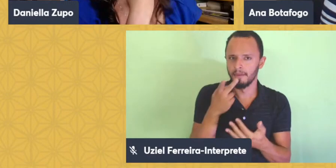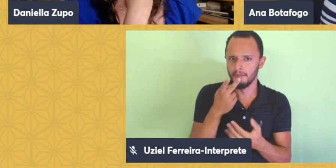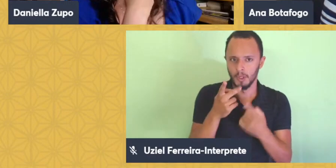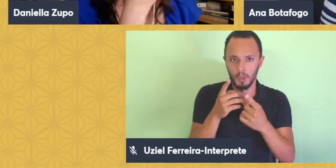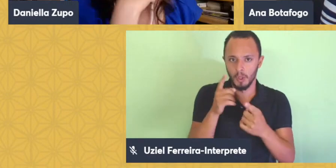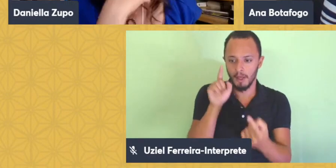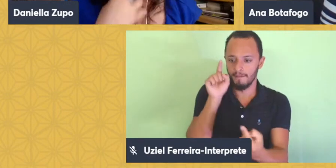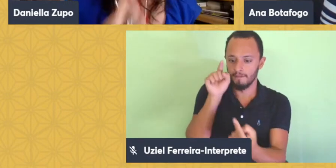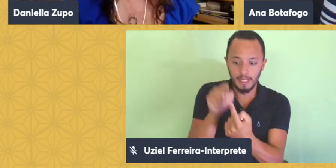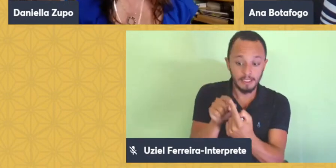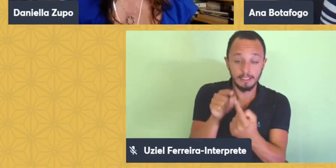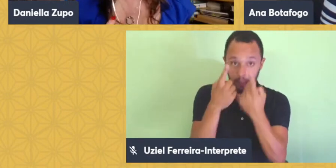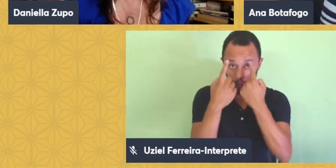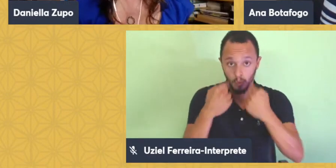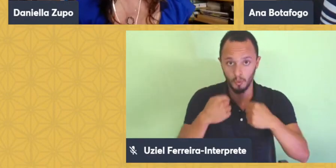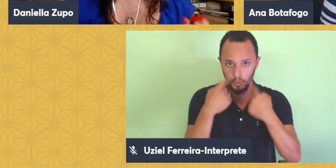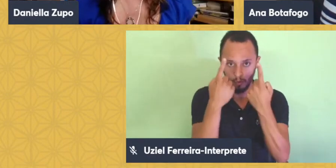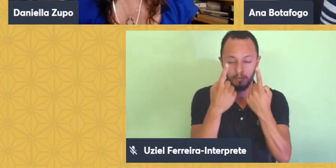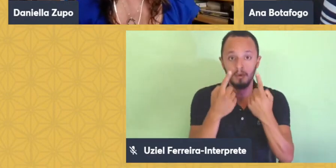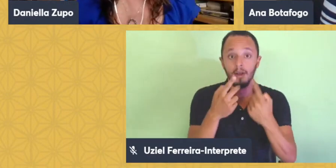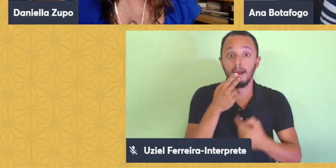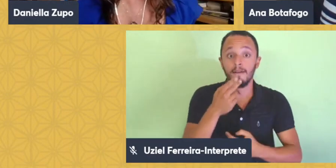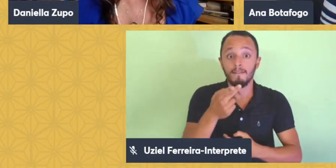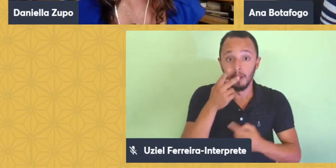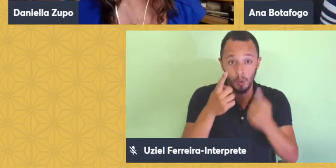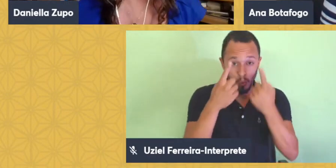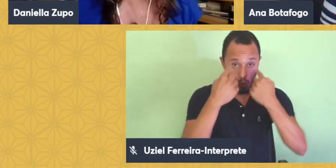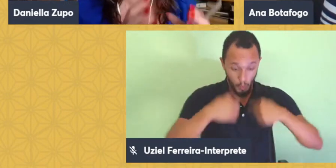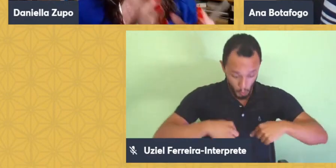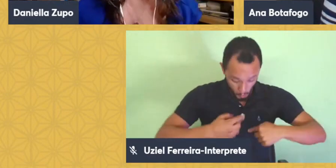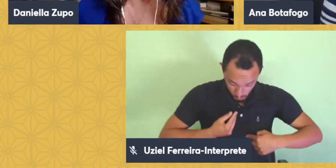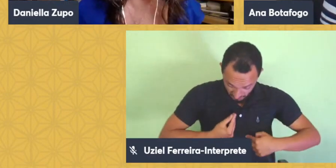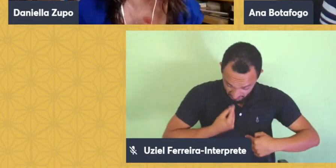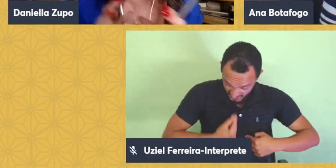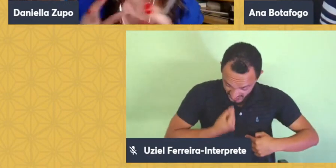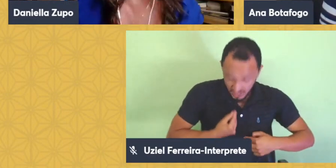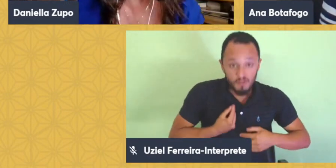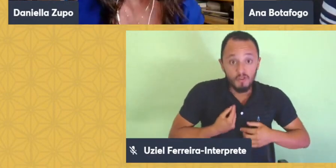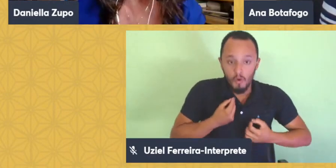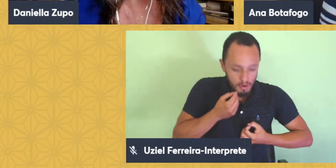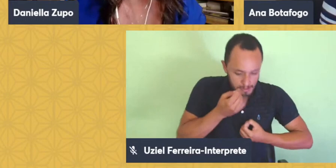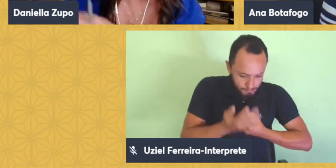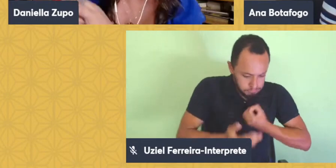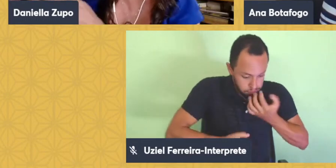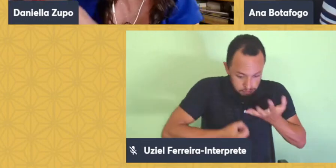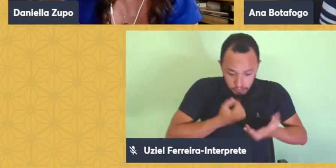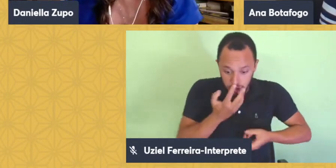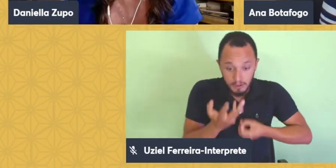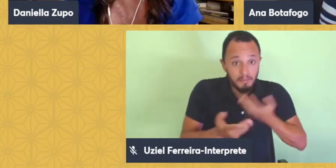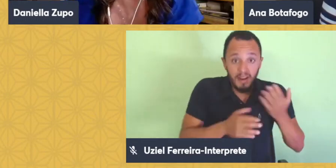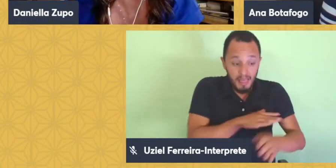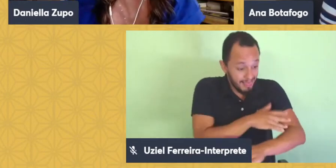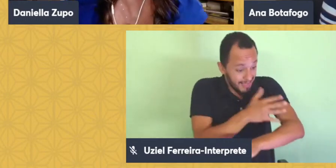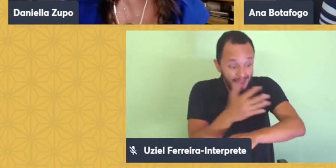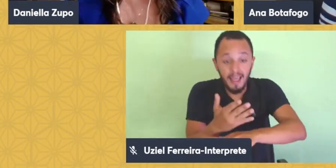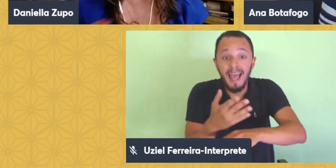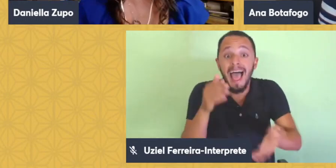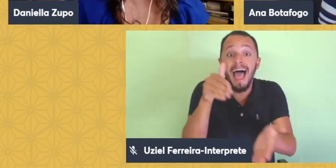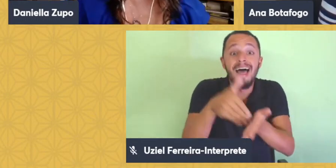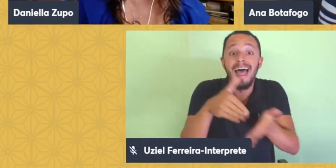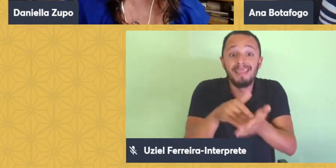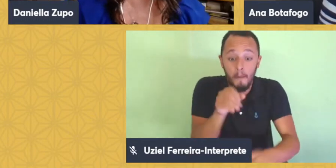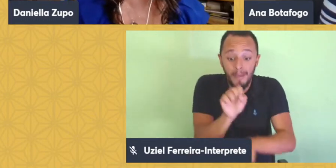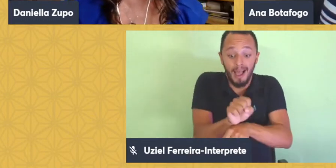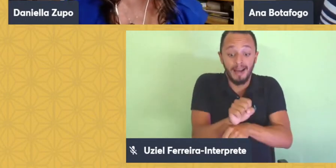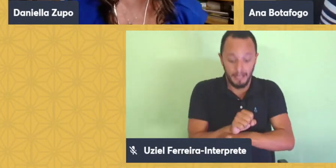refere agora ela disse que um corpo vivo fala o tempo todo até em repouso ele está falando né